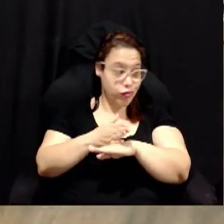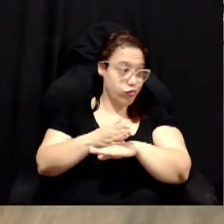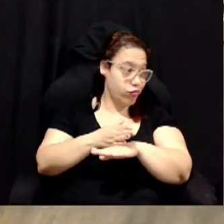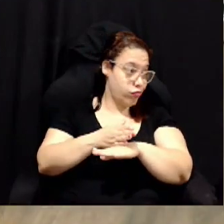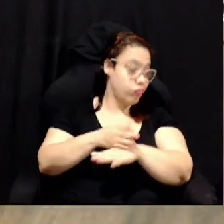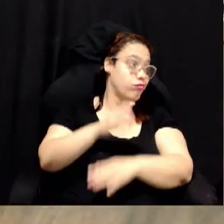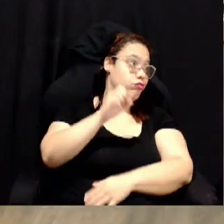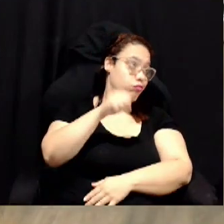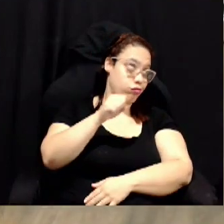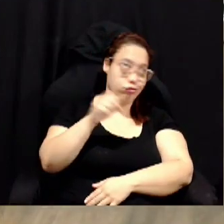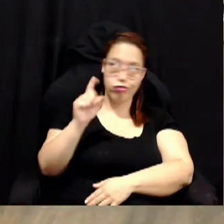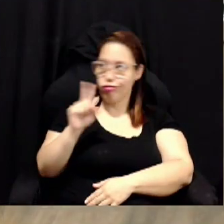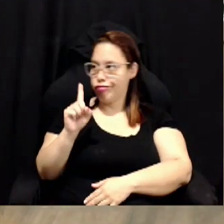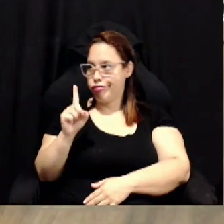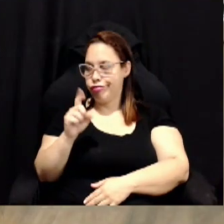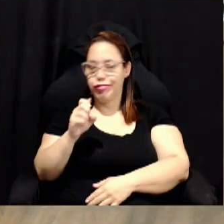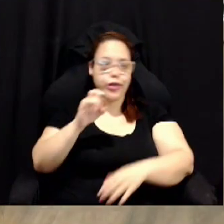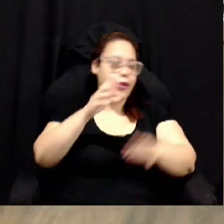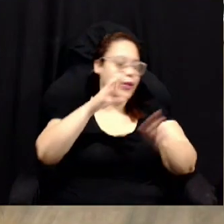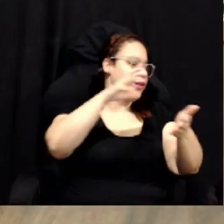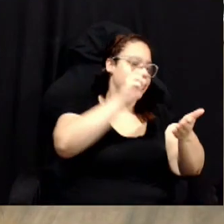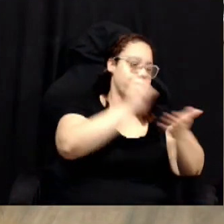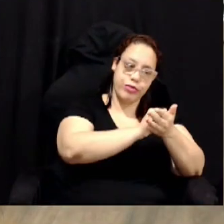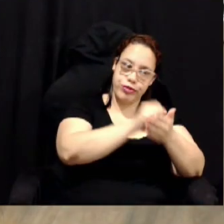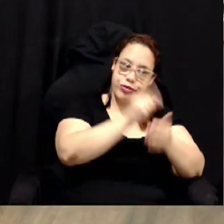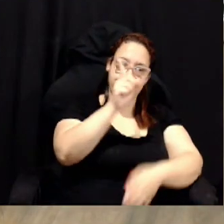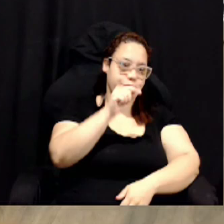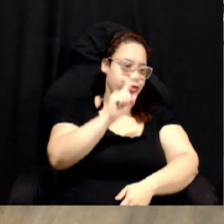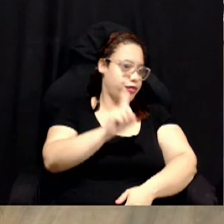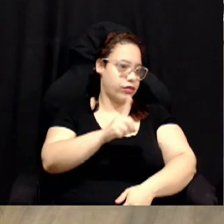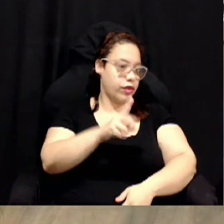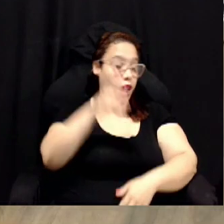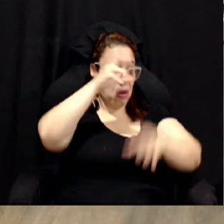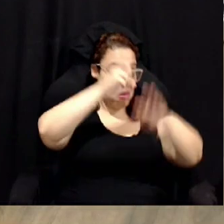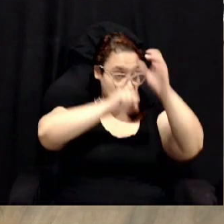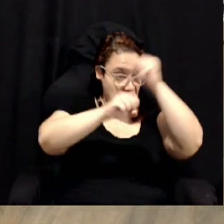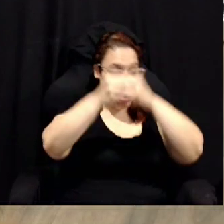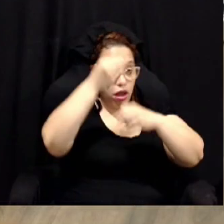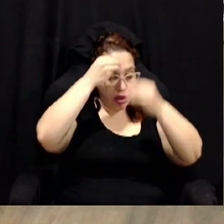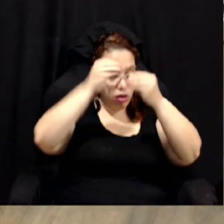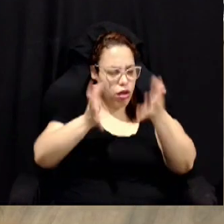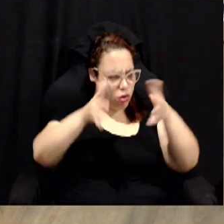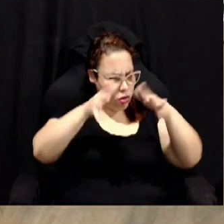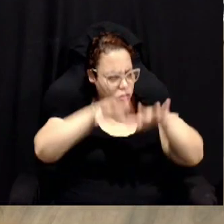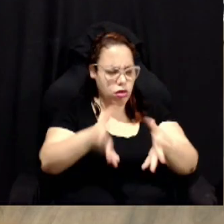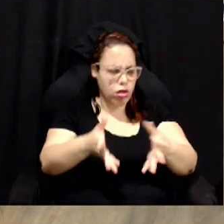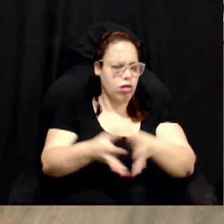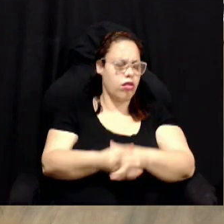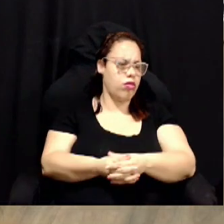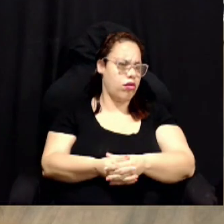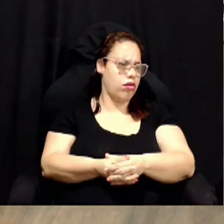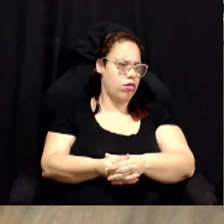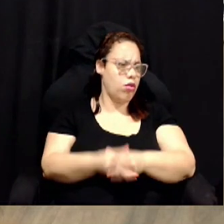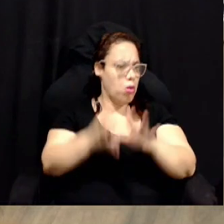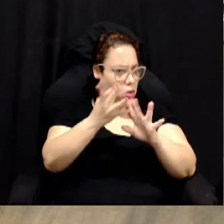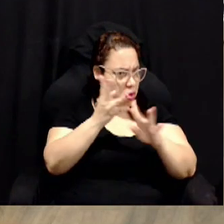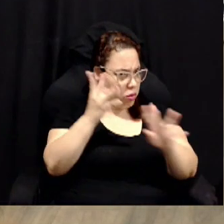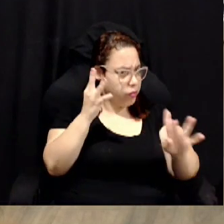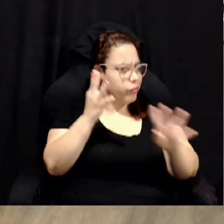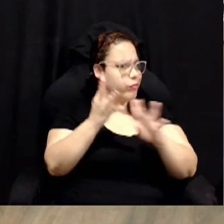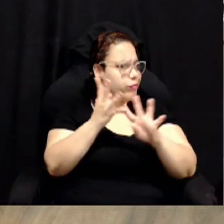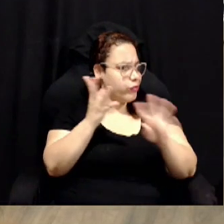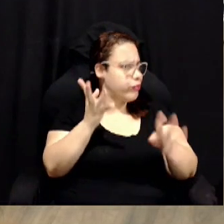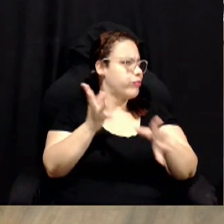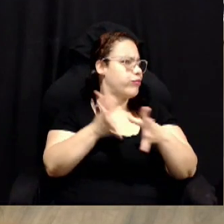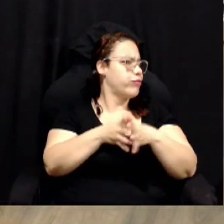Não é só a matrícula, é garantir que a criança aprenda, que tenha inclusão. Exatamente. Pode ter na fila, mas garantir que você chegue e